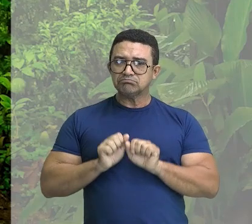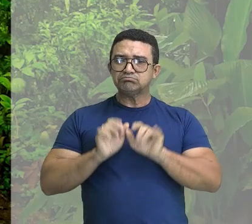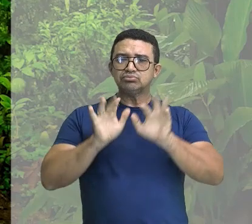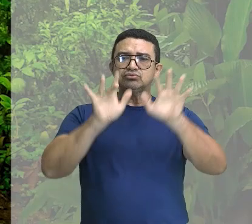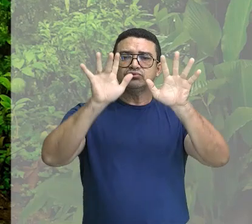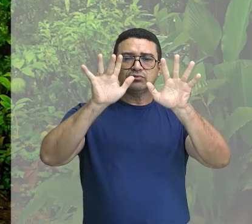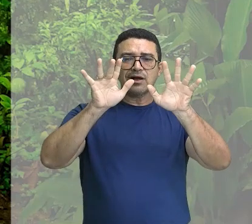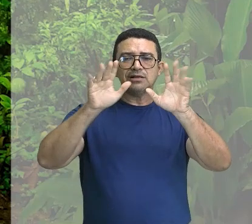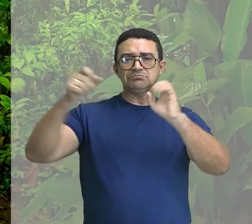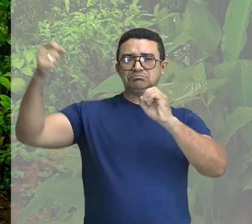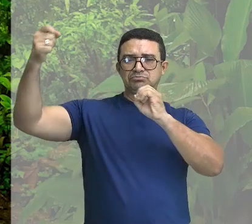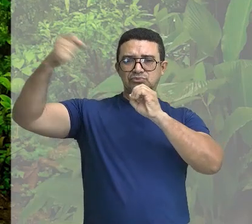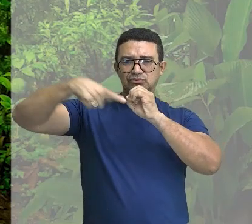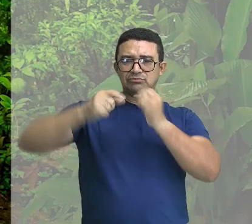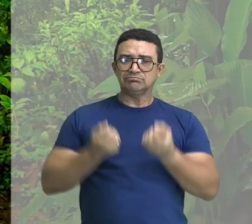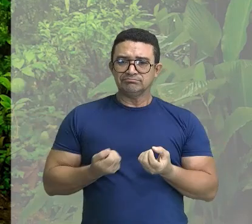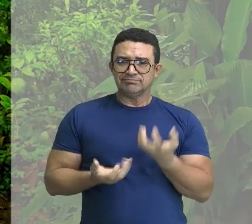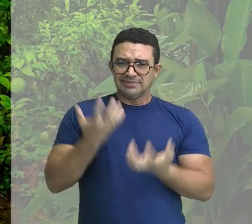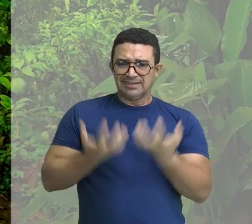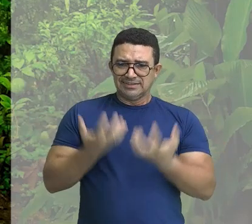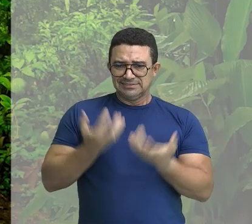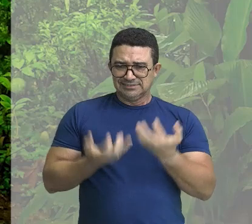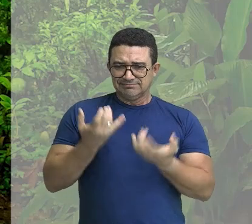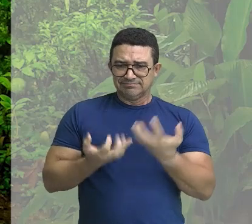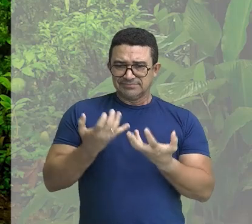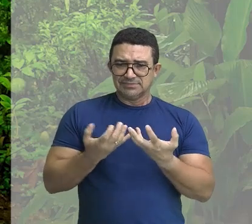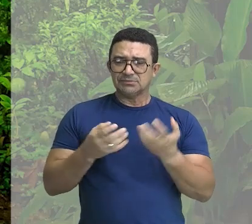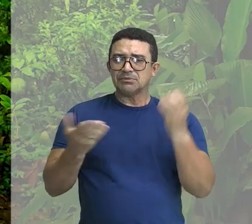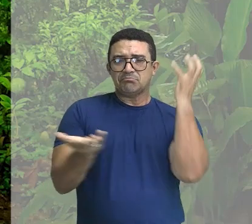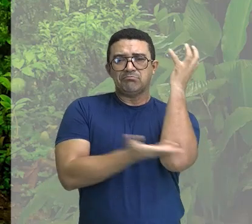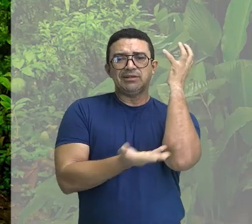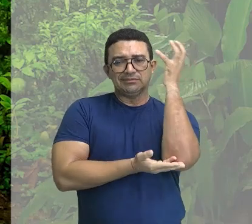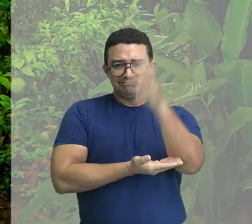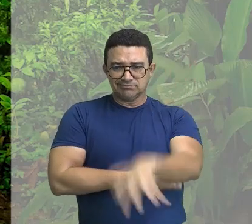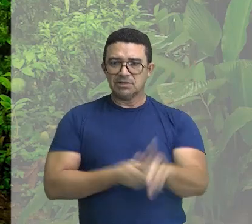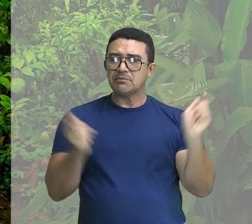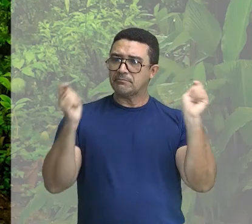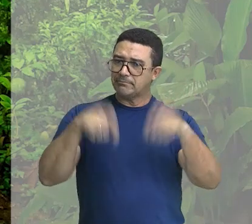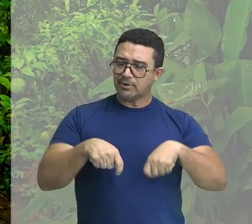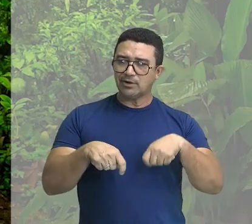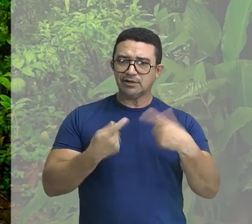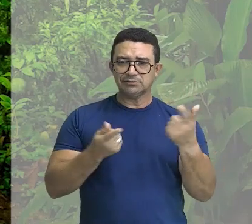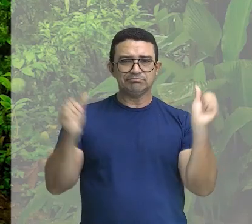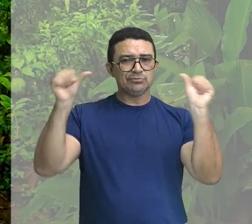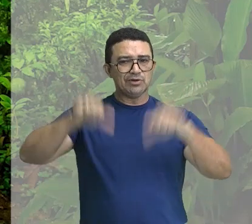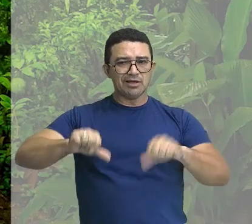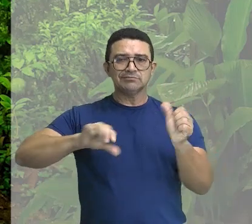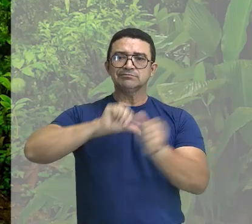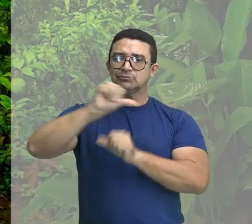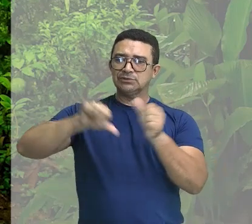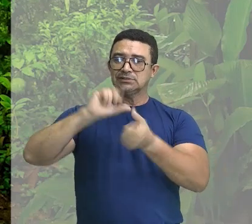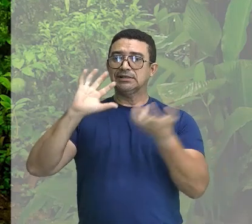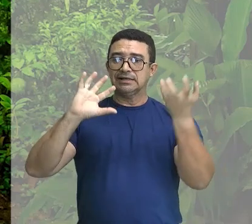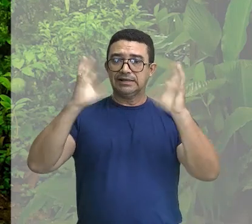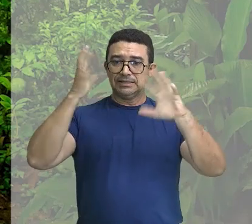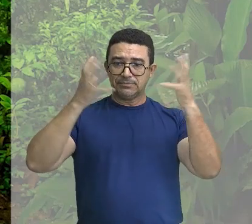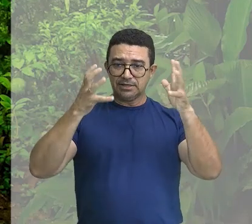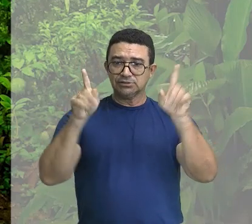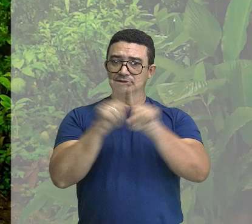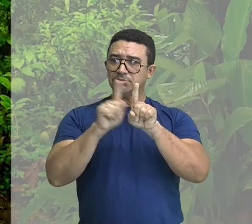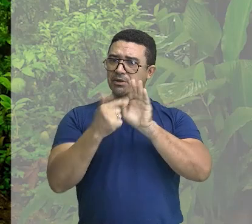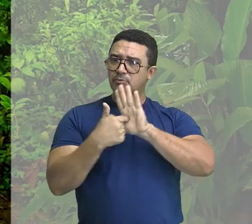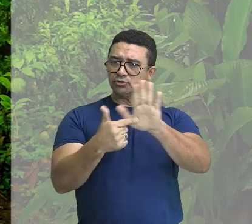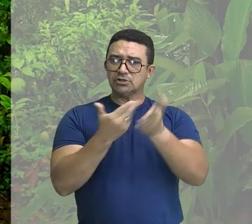efeito estufa, e o quanto o desmatamento pode aí contribuir para as mudanças climáticas. Apresentei também